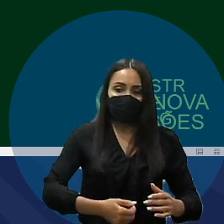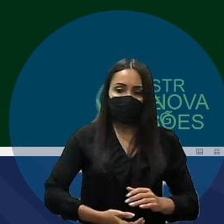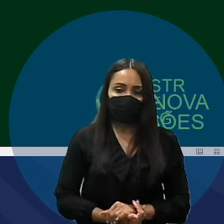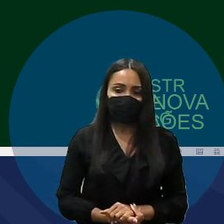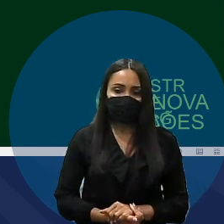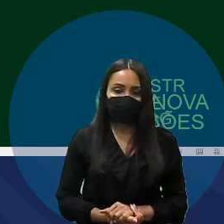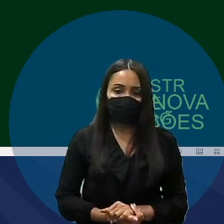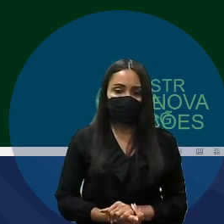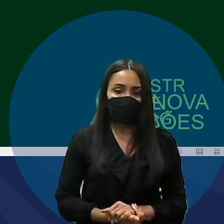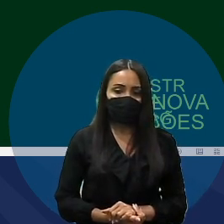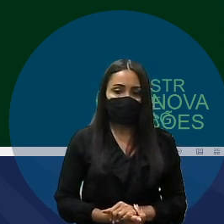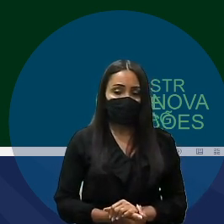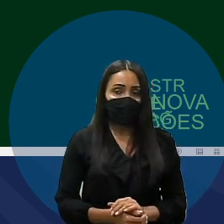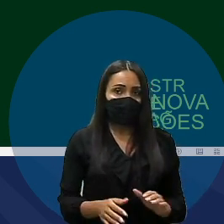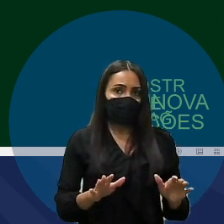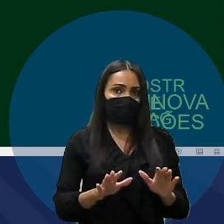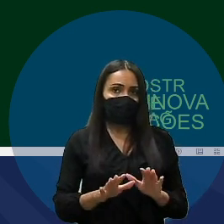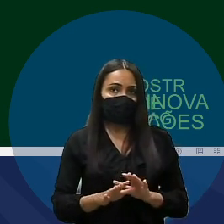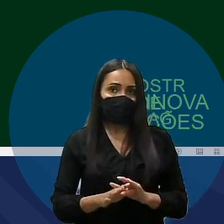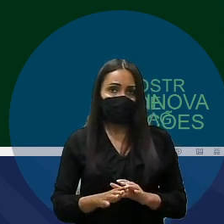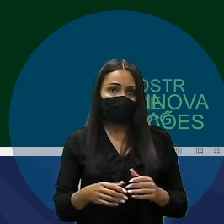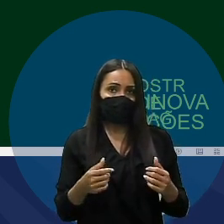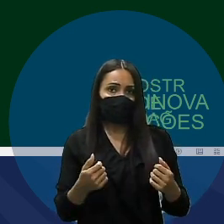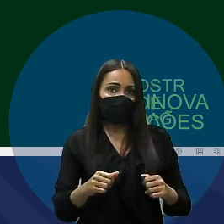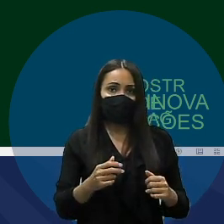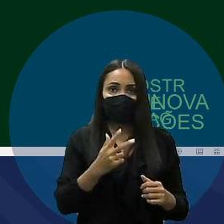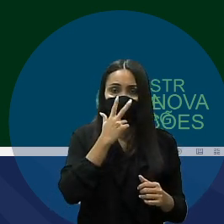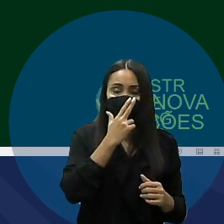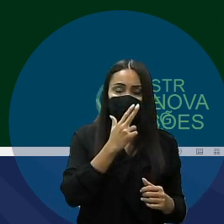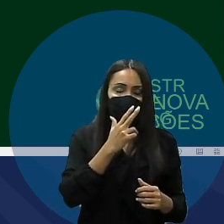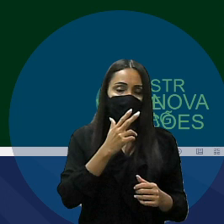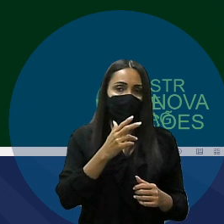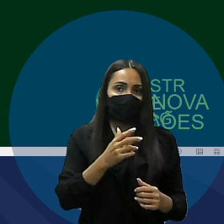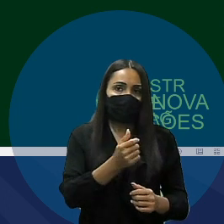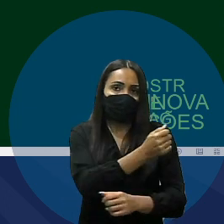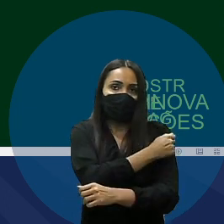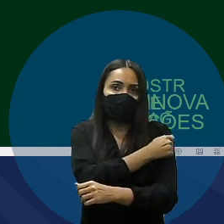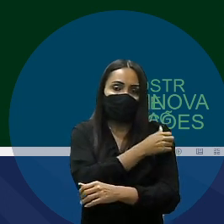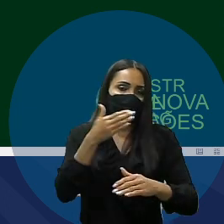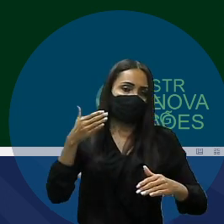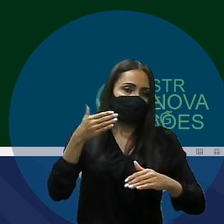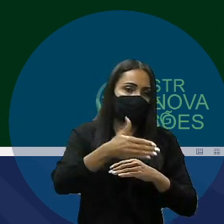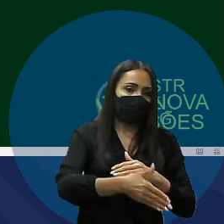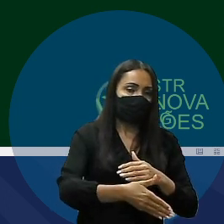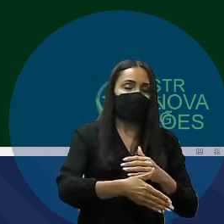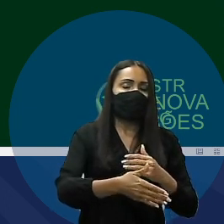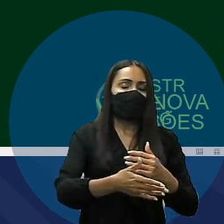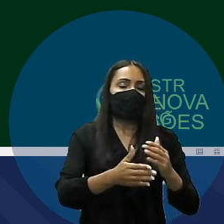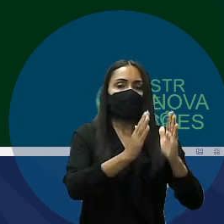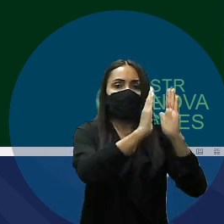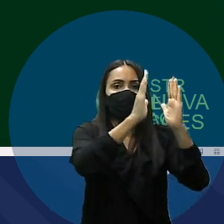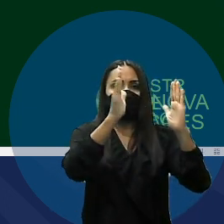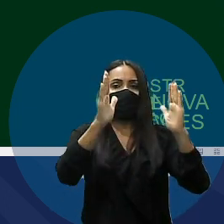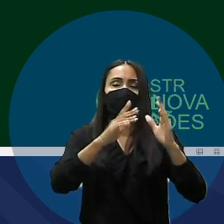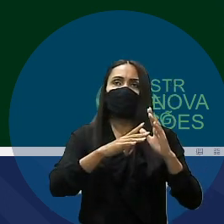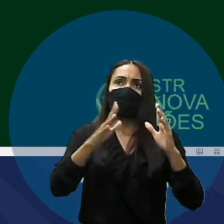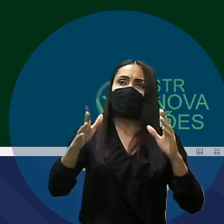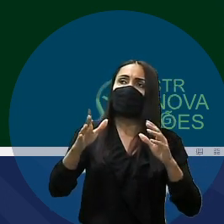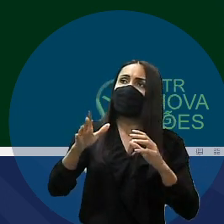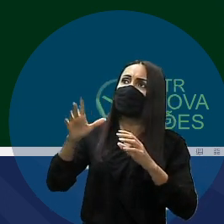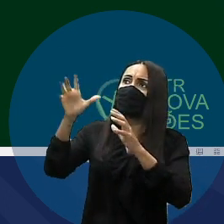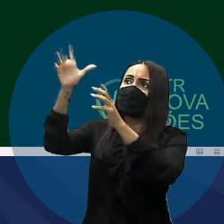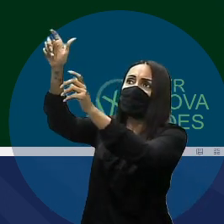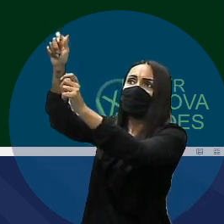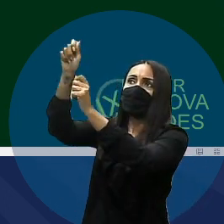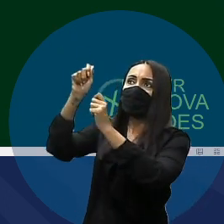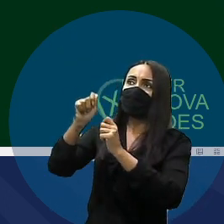você achar que o aluno vai entrar na biblioteca, vai certinho ali na prateleira, pegar o livro e se tornar um